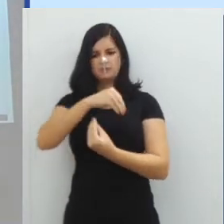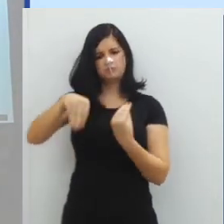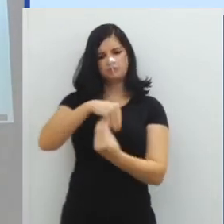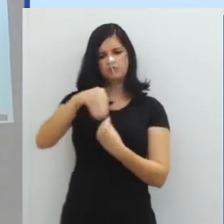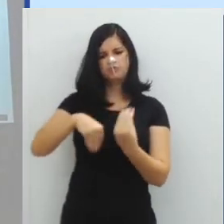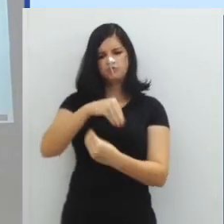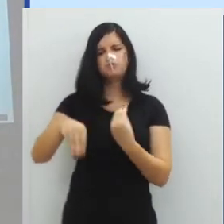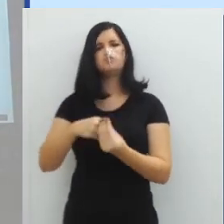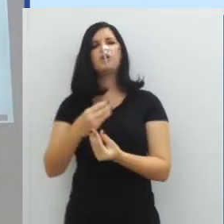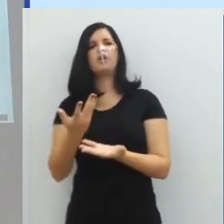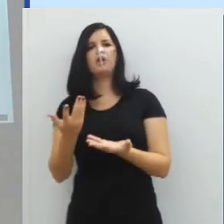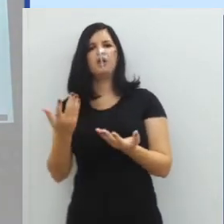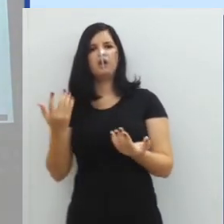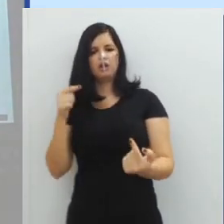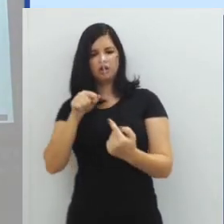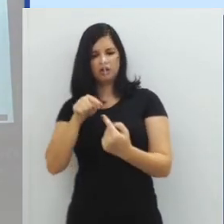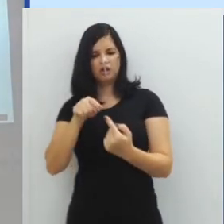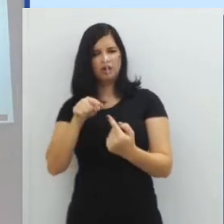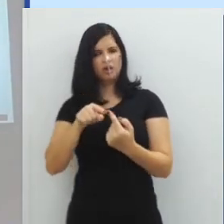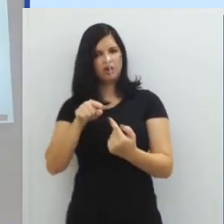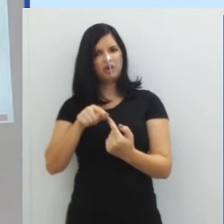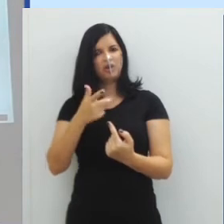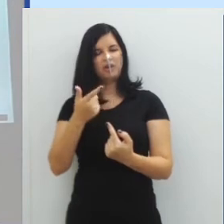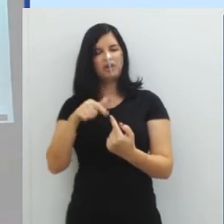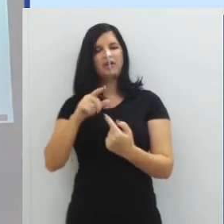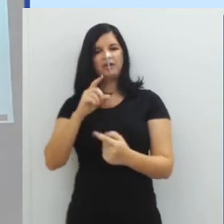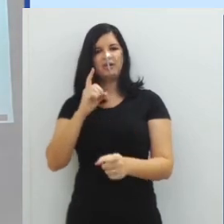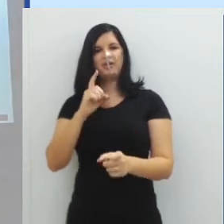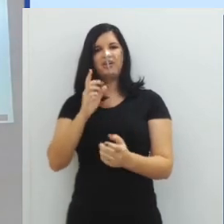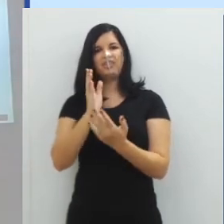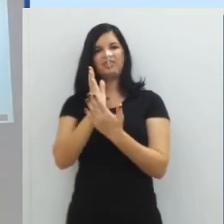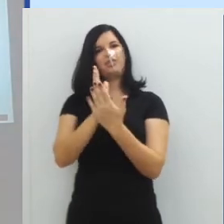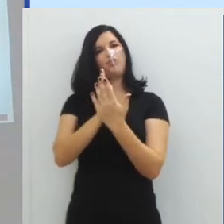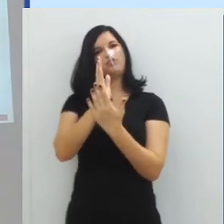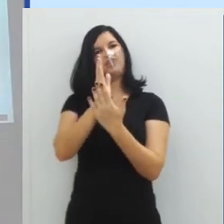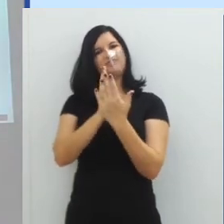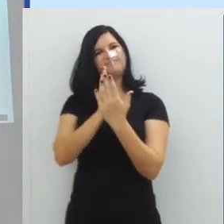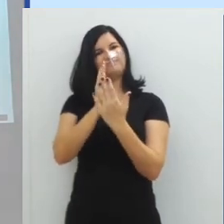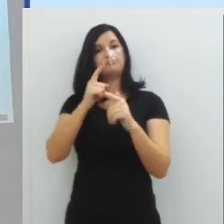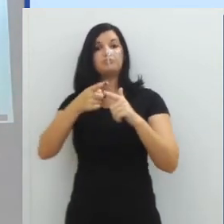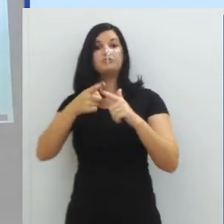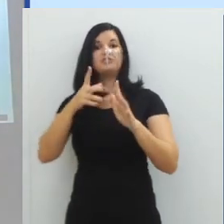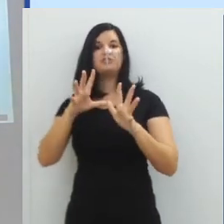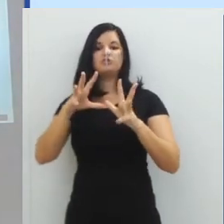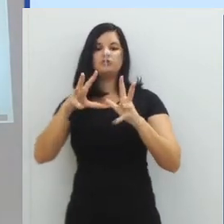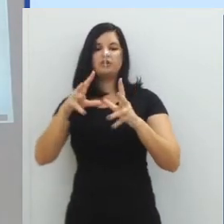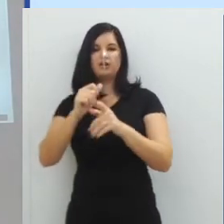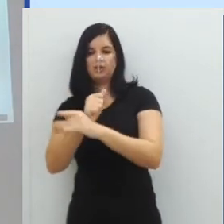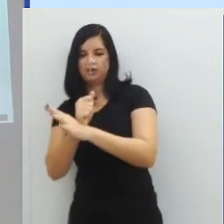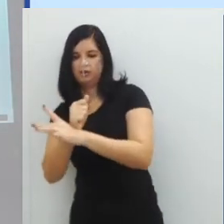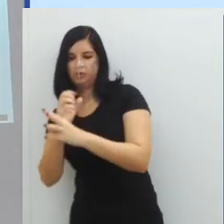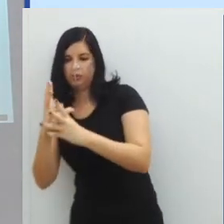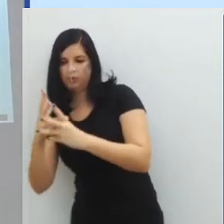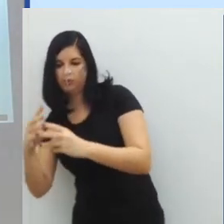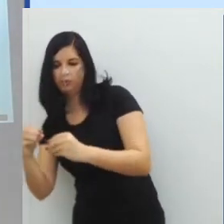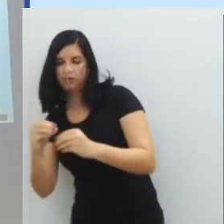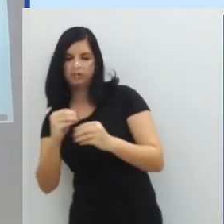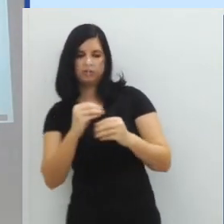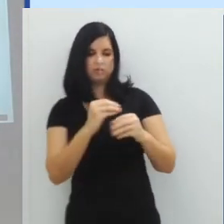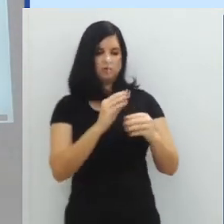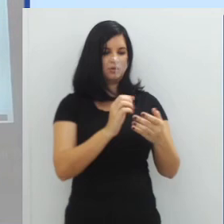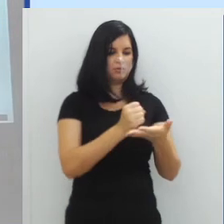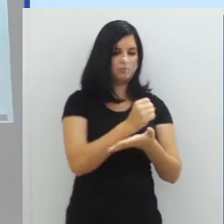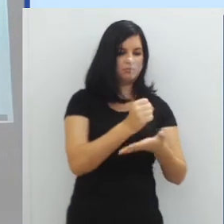uma proporção ideal, aí eu vou ter uma solução neutra, porque tudo do ácido vai ser consumido, tudo da base vai